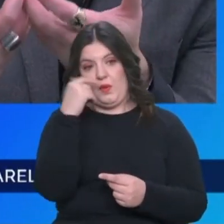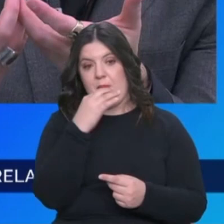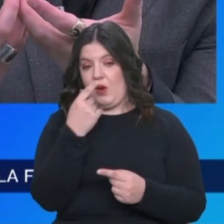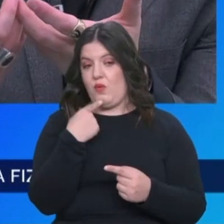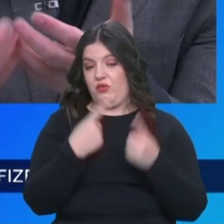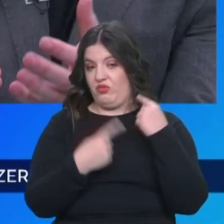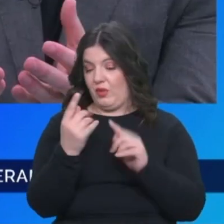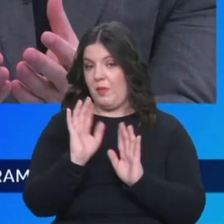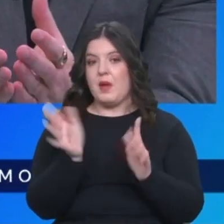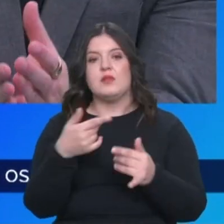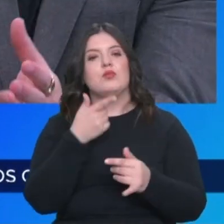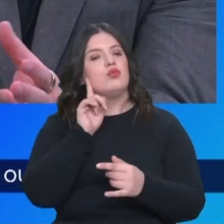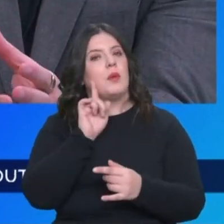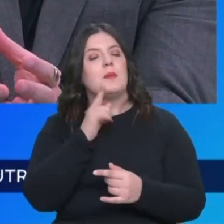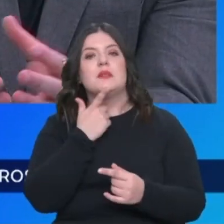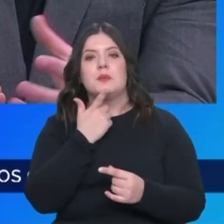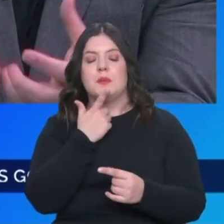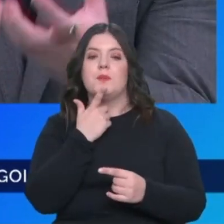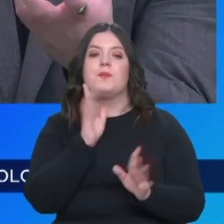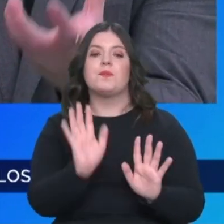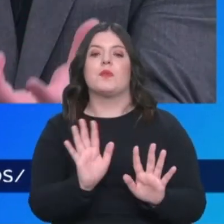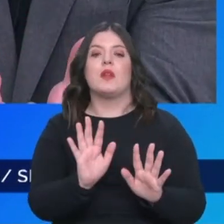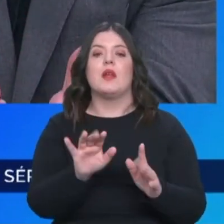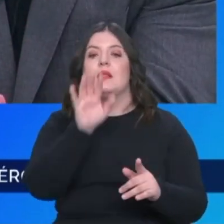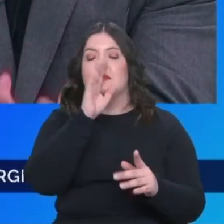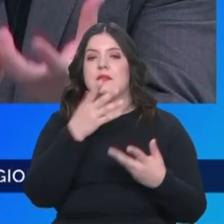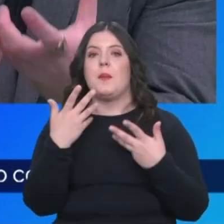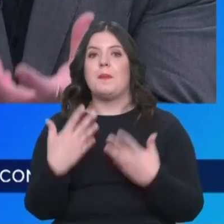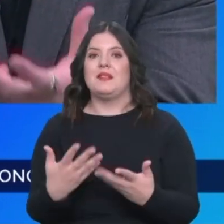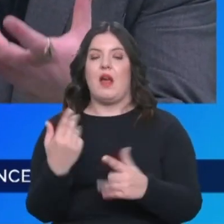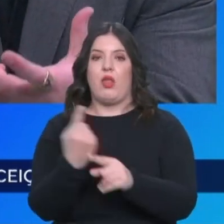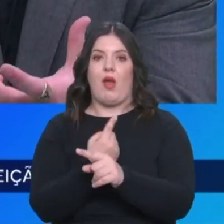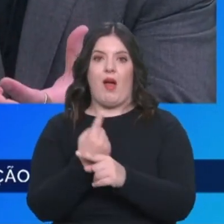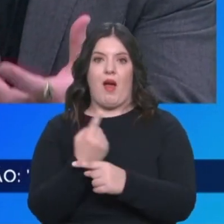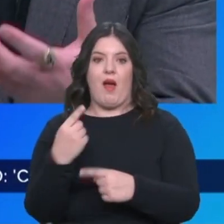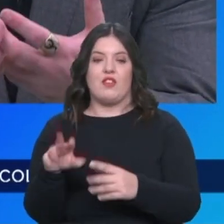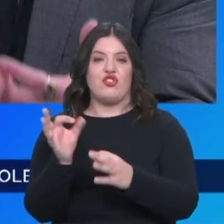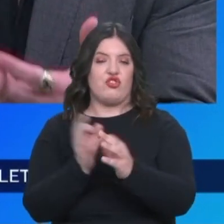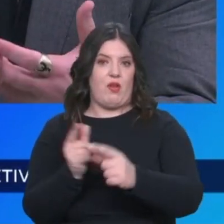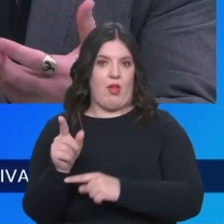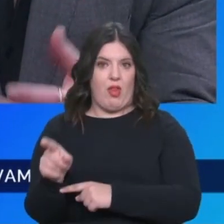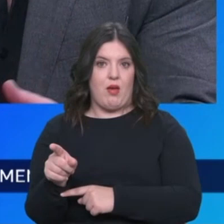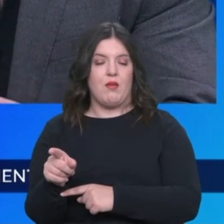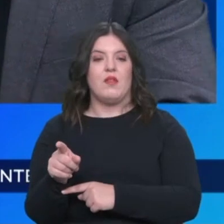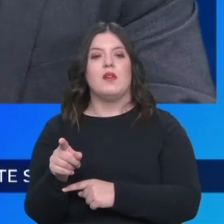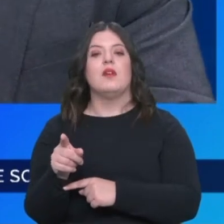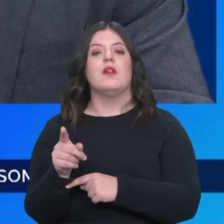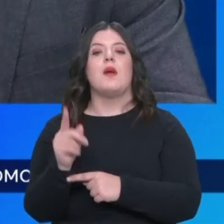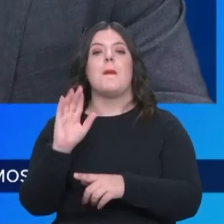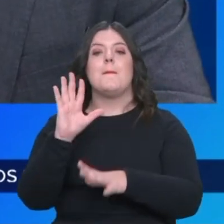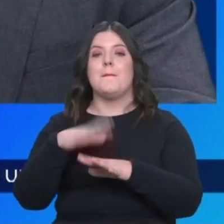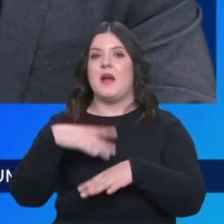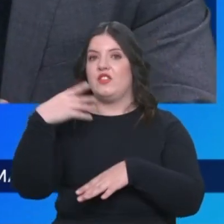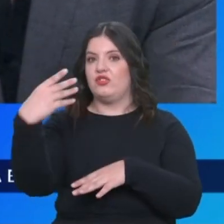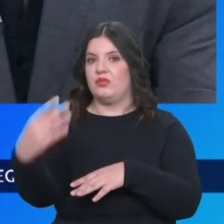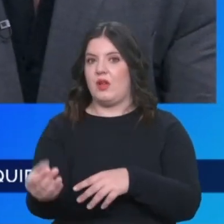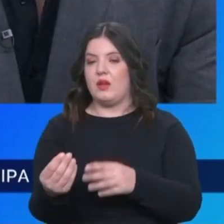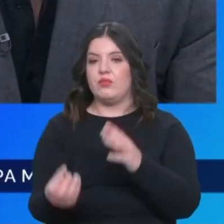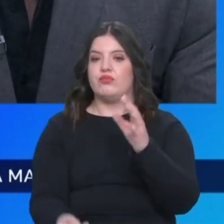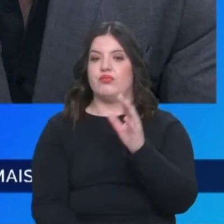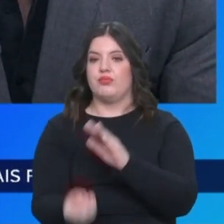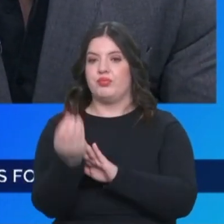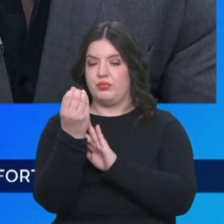importante perceber o seguinte: quanto mais elementos pesados uma estrela tiver, quer dizer que mais tarde se formou